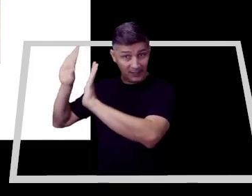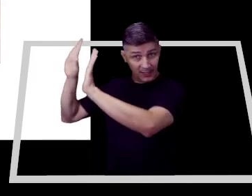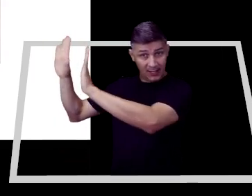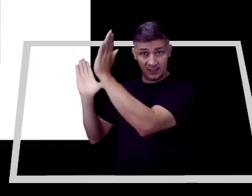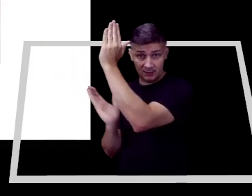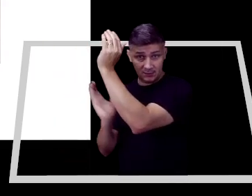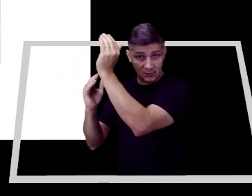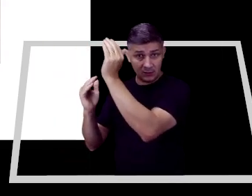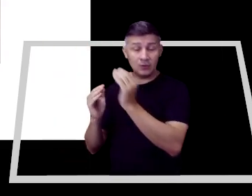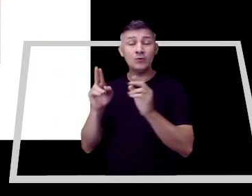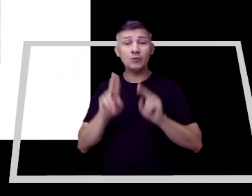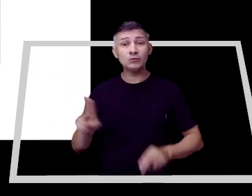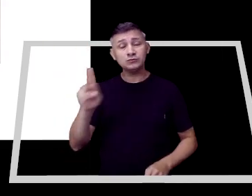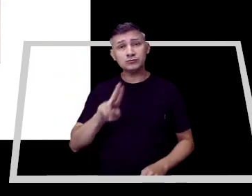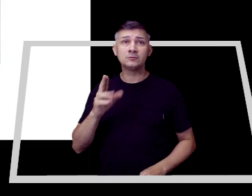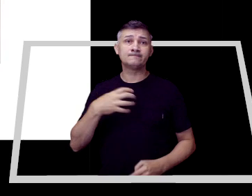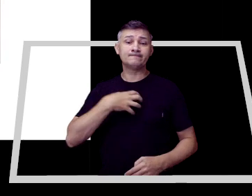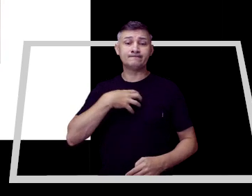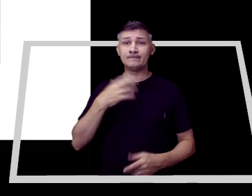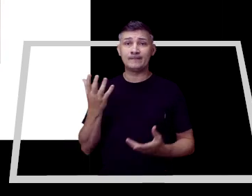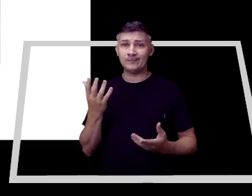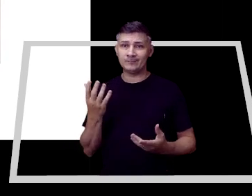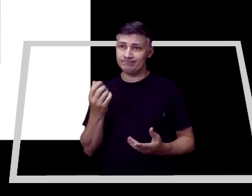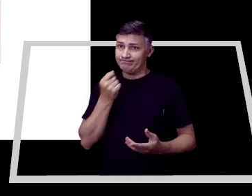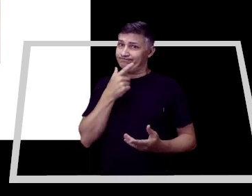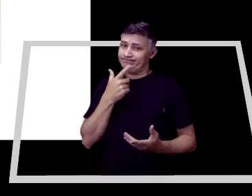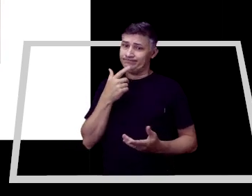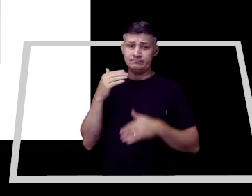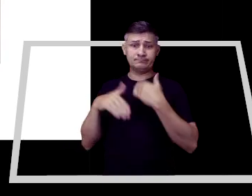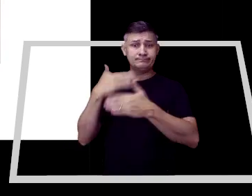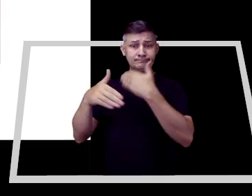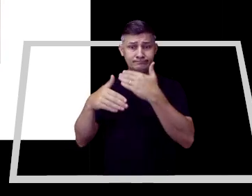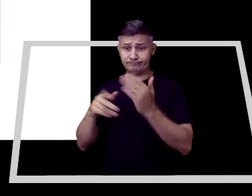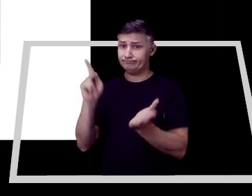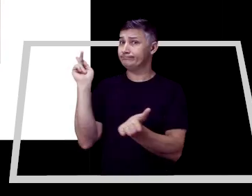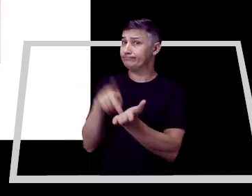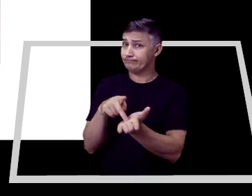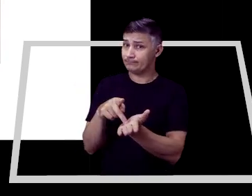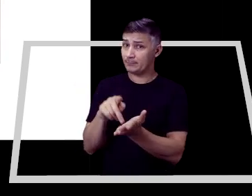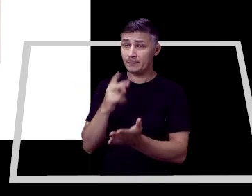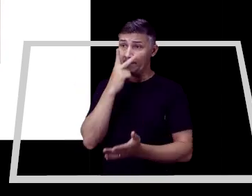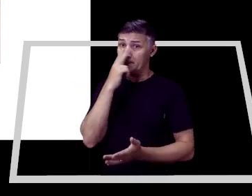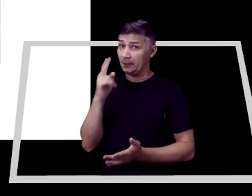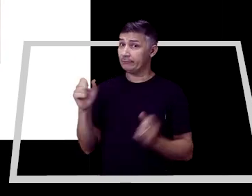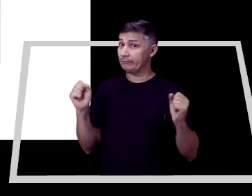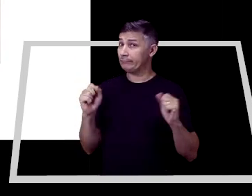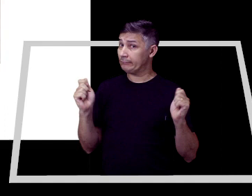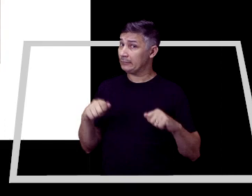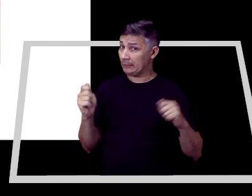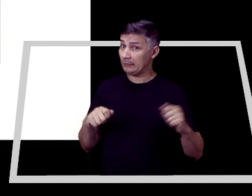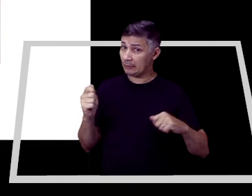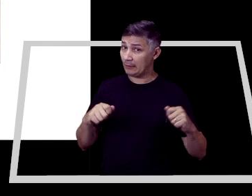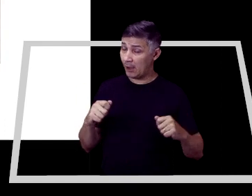a gente utilizou de uma forma quase que irônica, acabou virando uma realidade. Parecia que